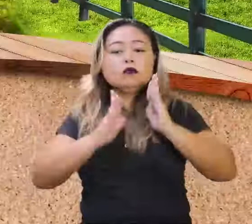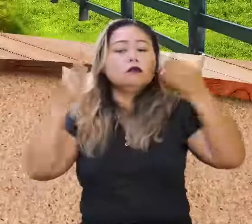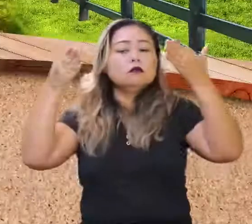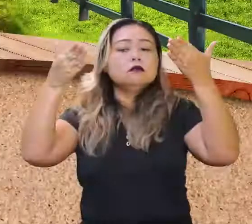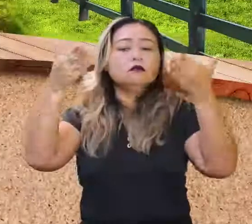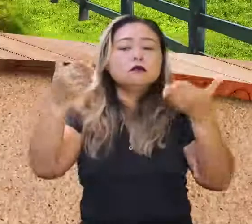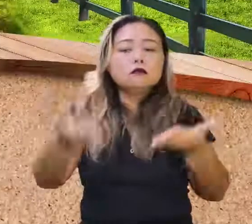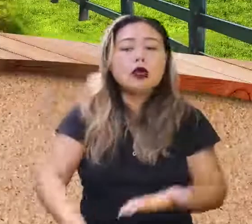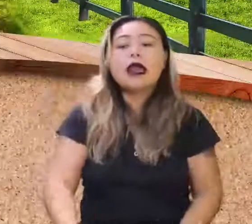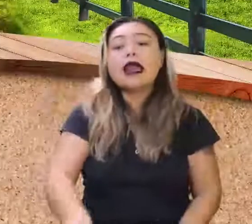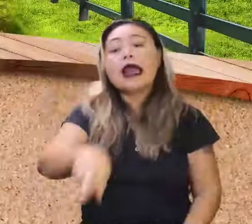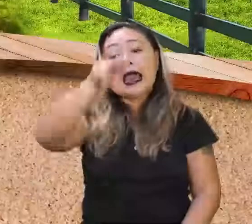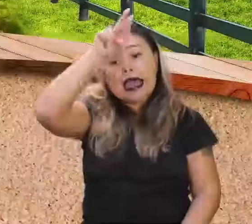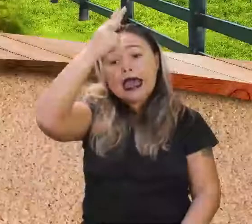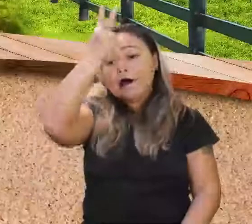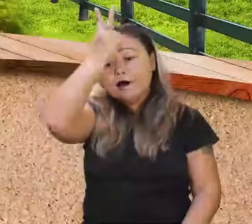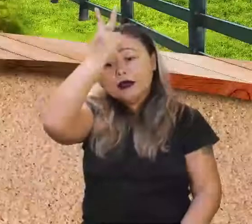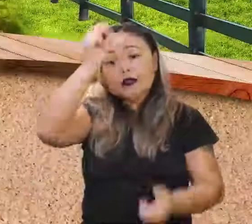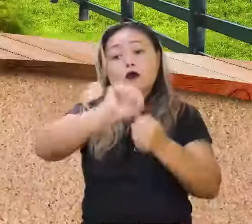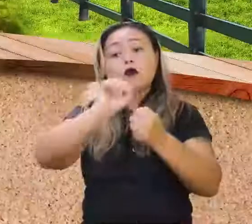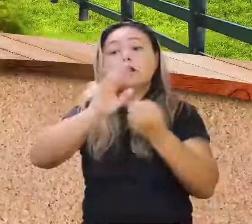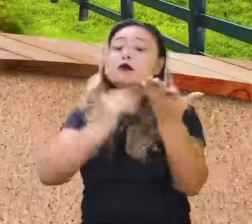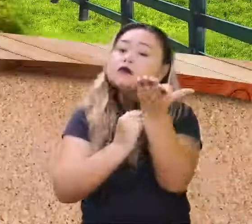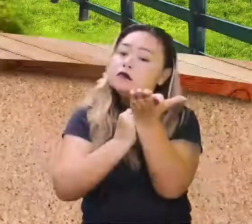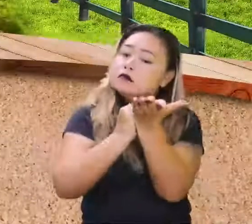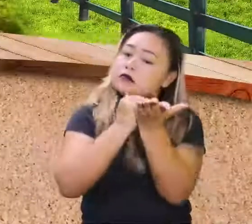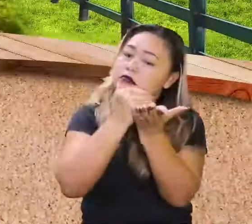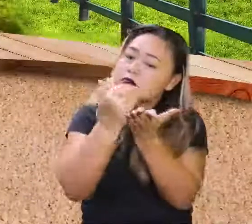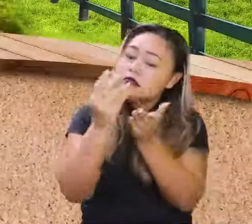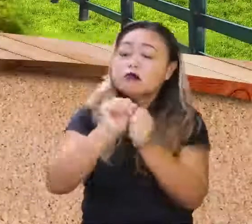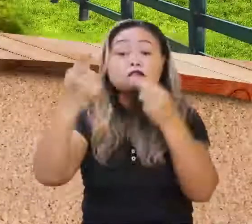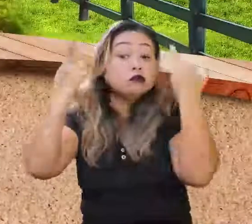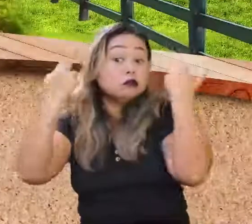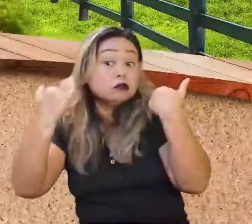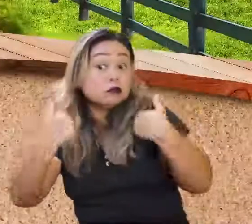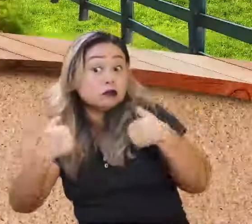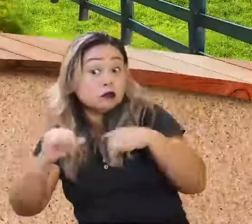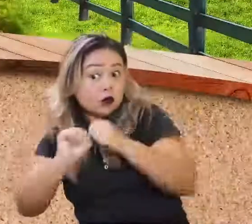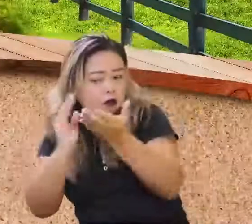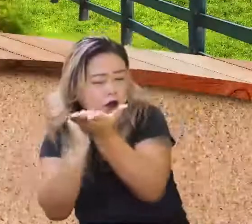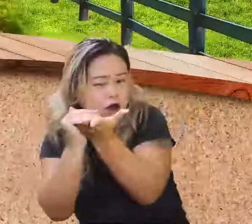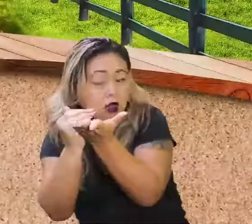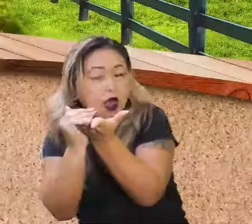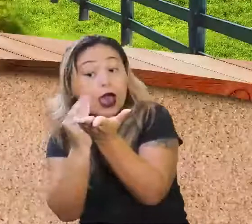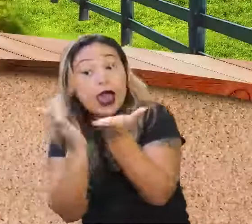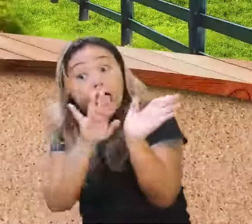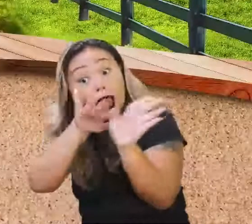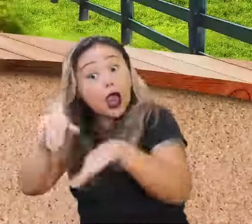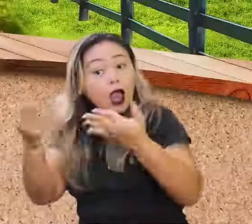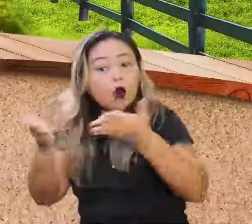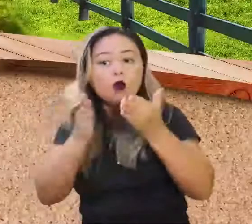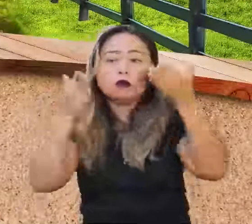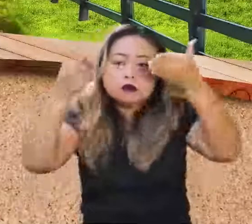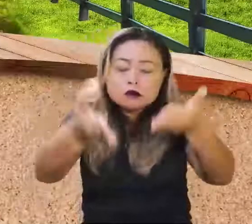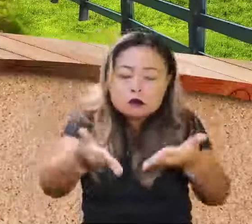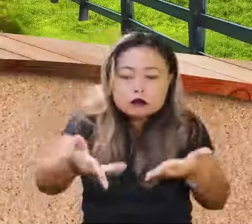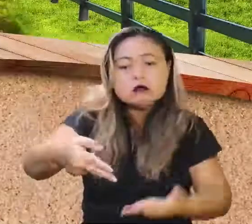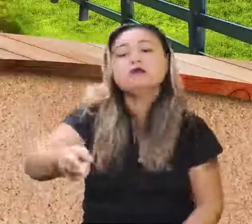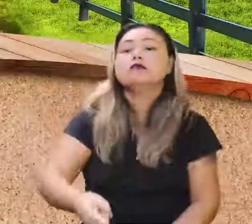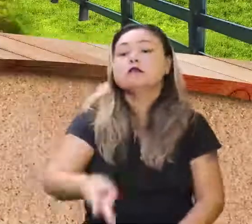de caprinos, lembra? Fizemos uma introdução de ovinos e agora vamos direcionar para